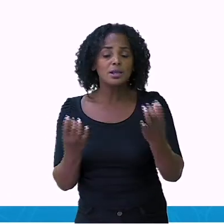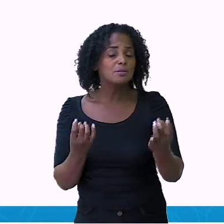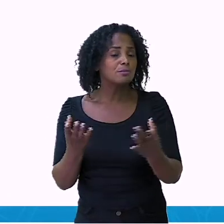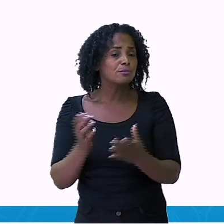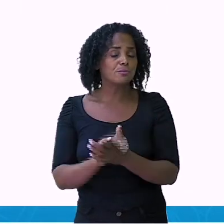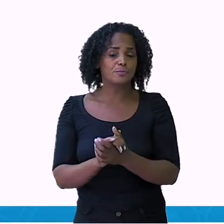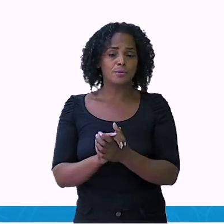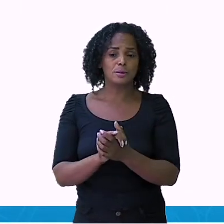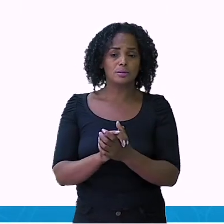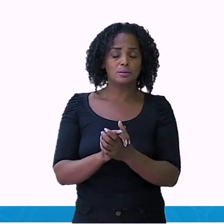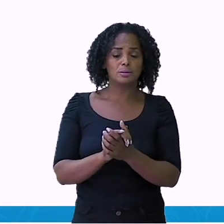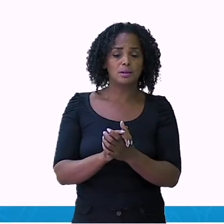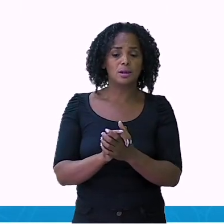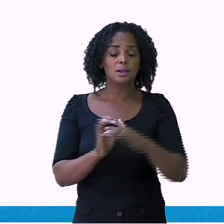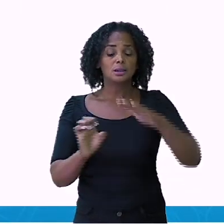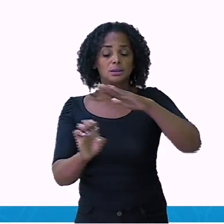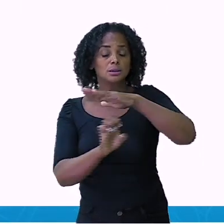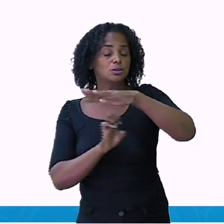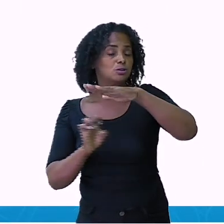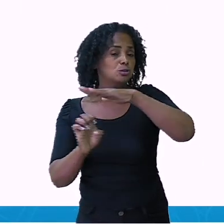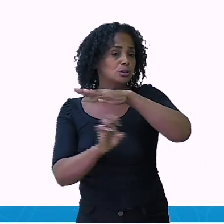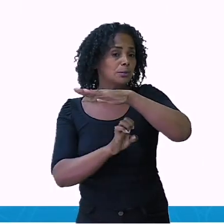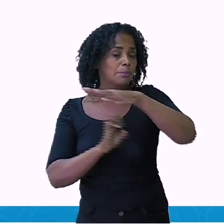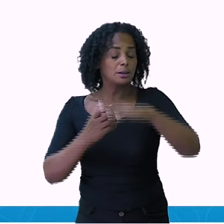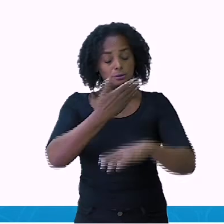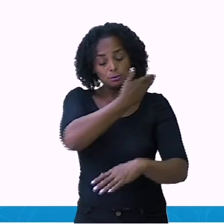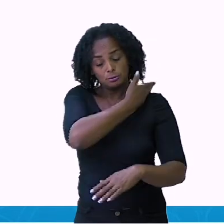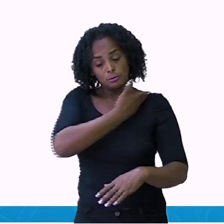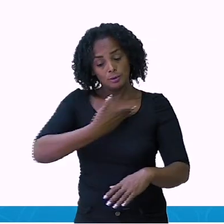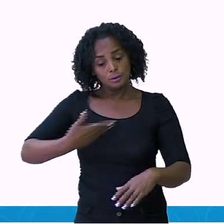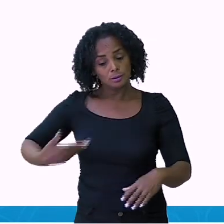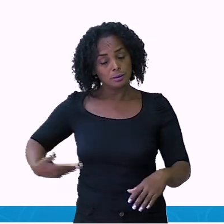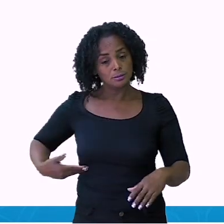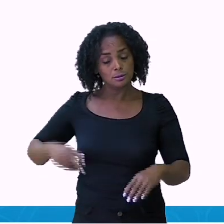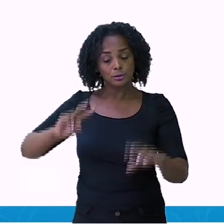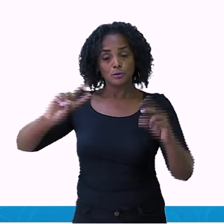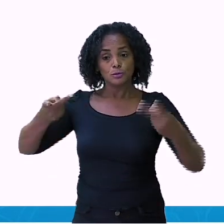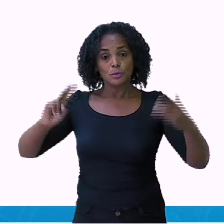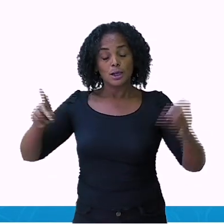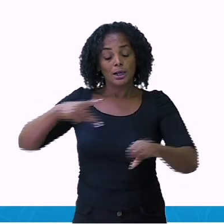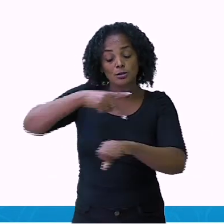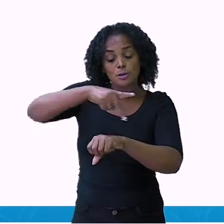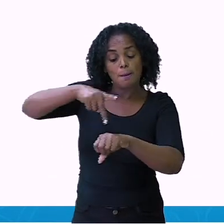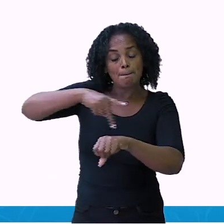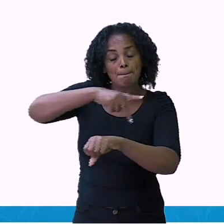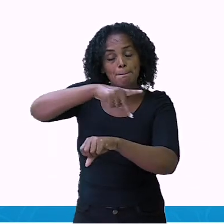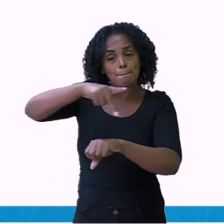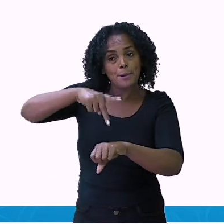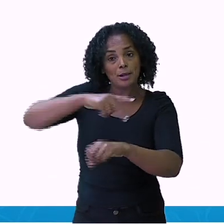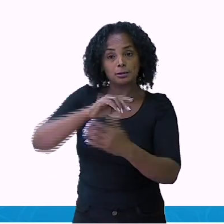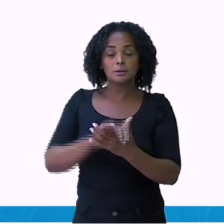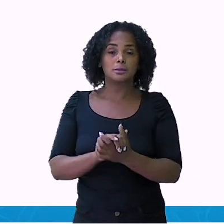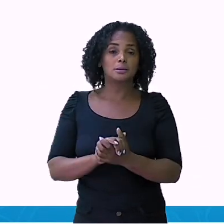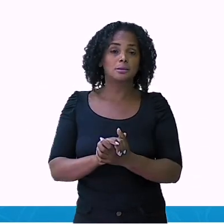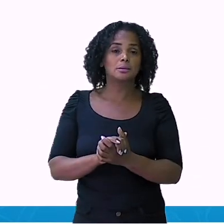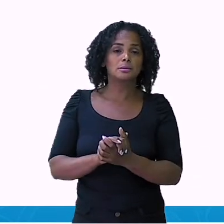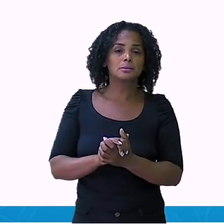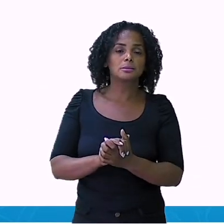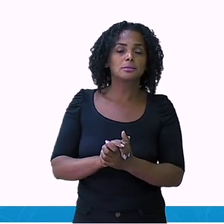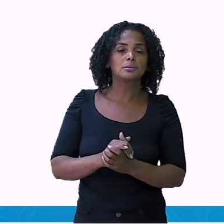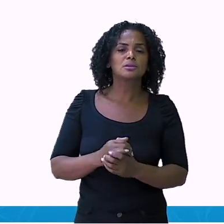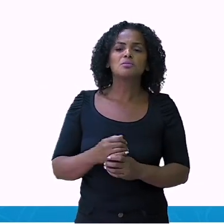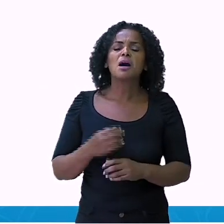entre empresas e governantes de diferentes países. Então, comércio exterior, a gente vai